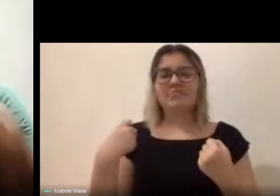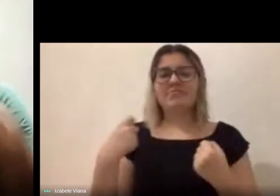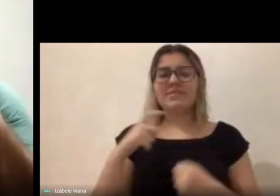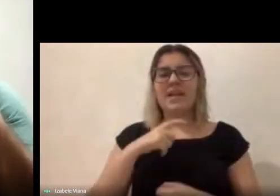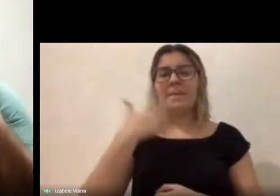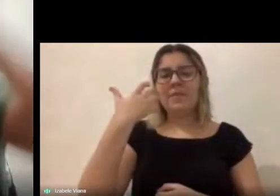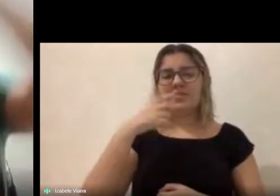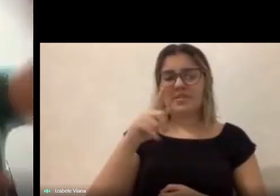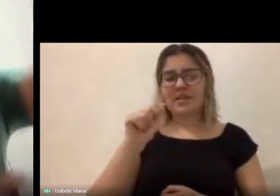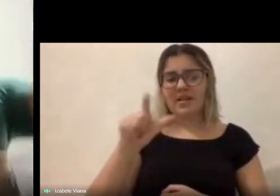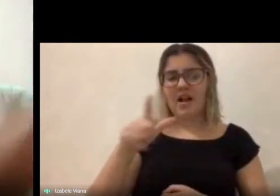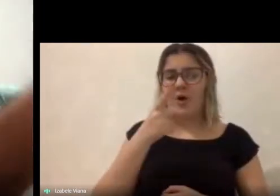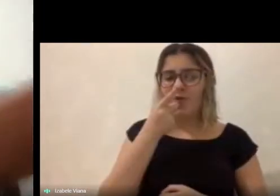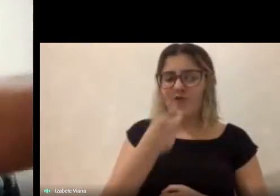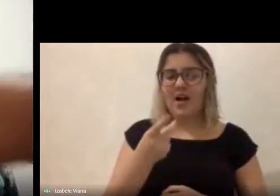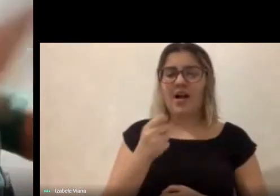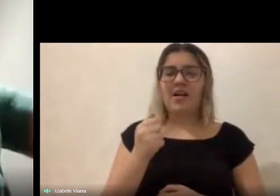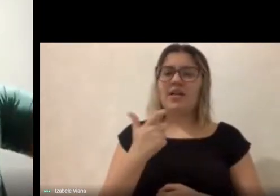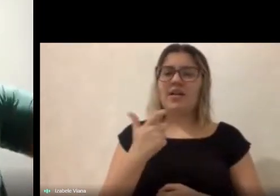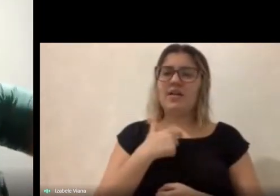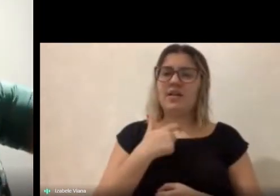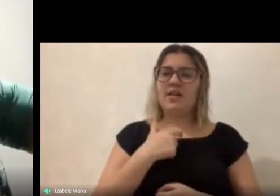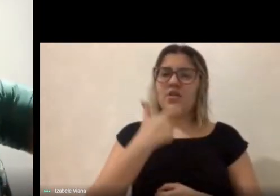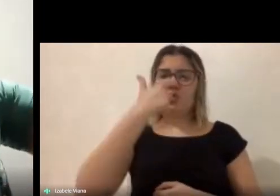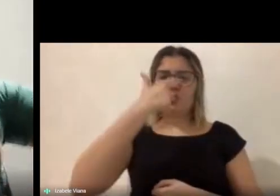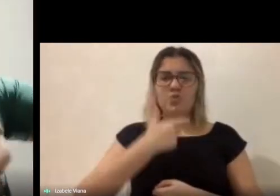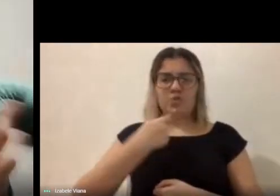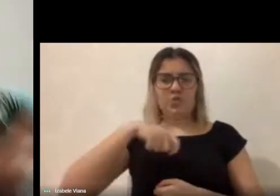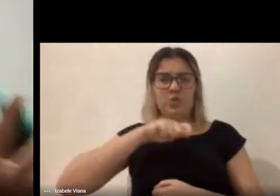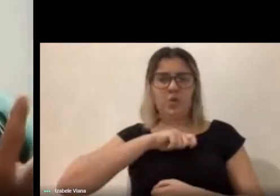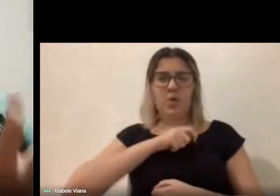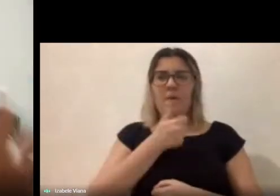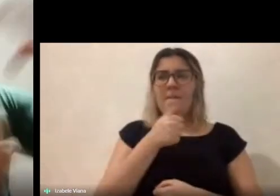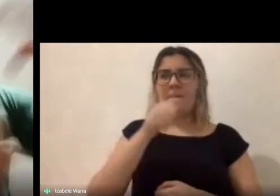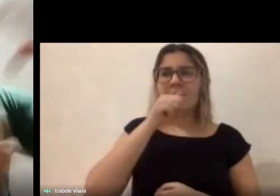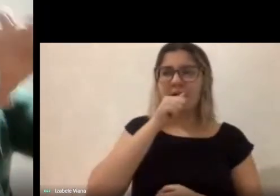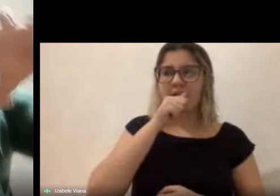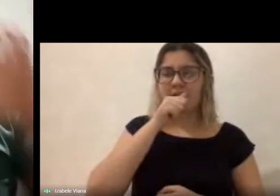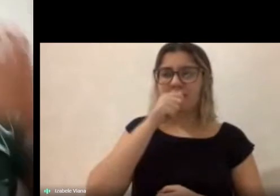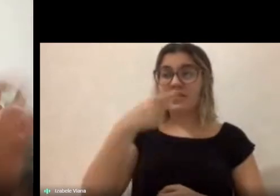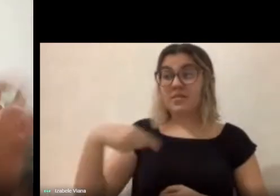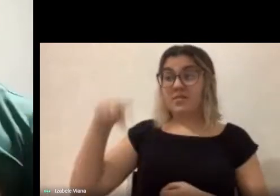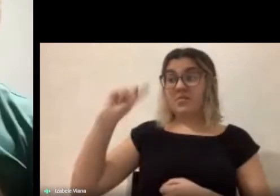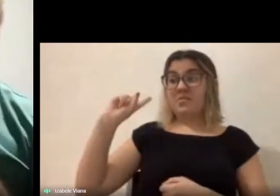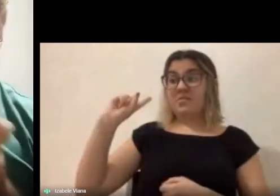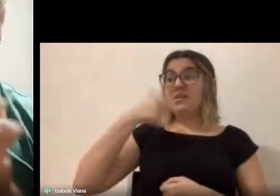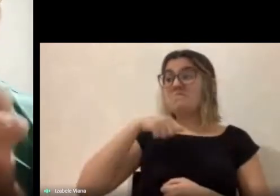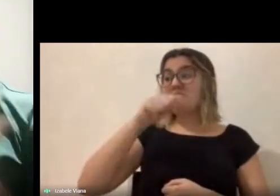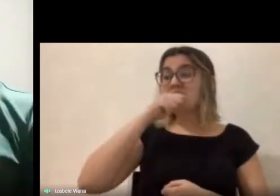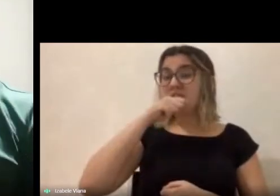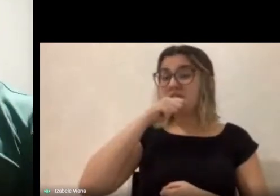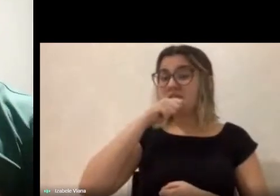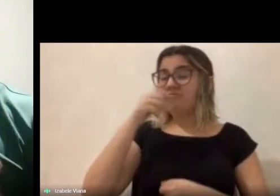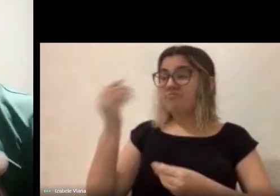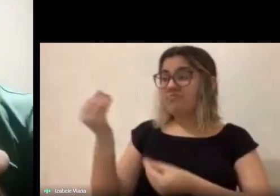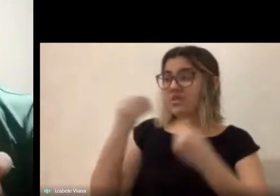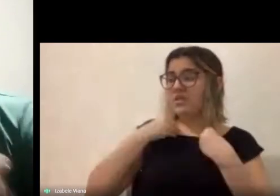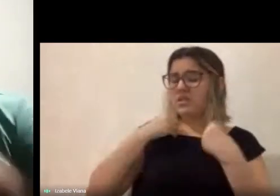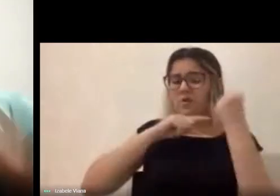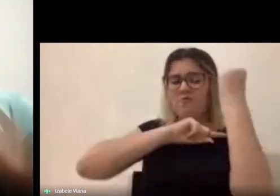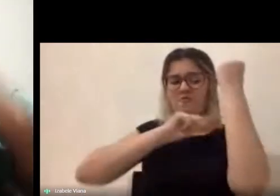sou mãe e a minha mãe é minha ancestral, que me deu força, e eu vou ser ancestral de